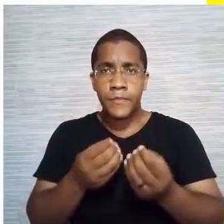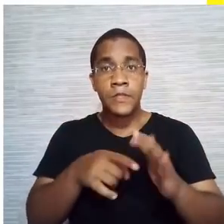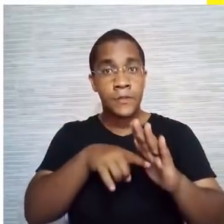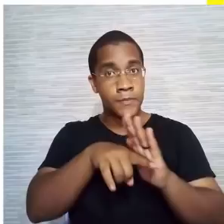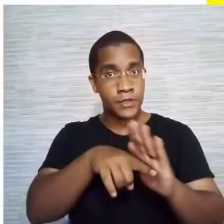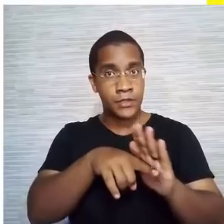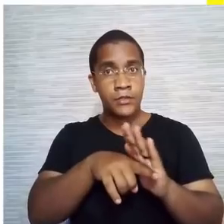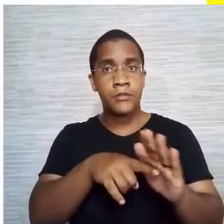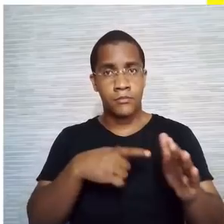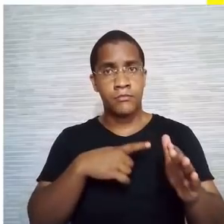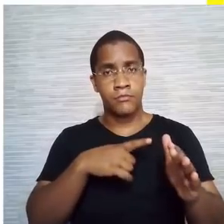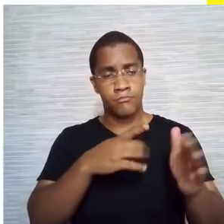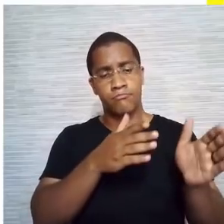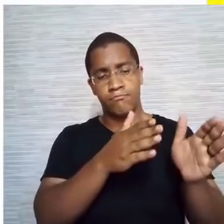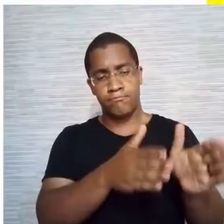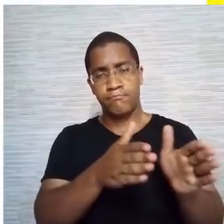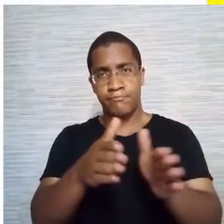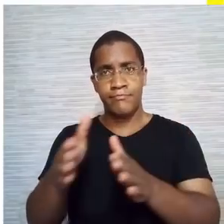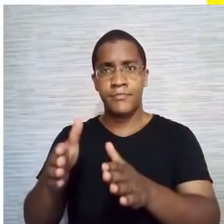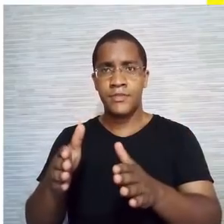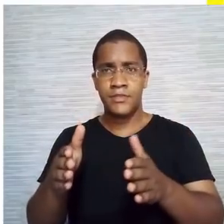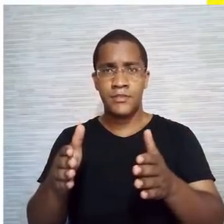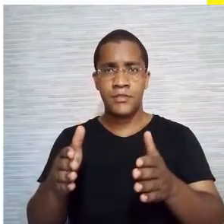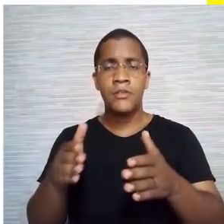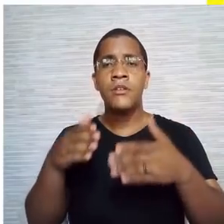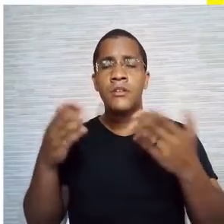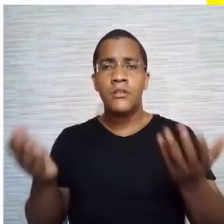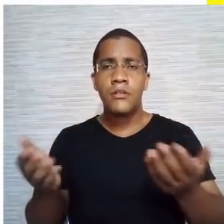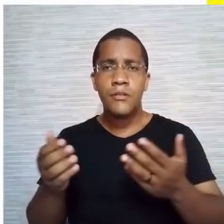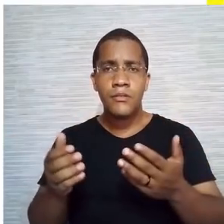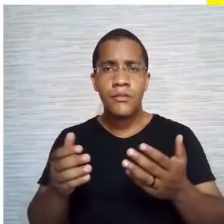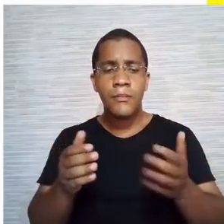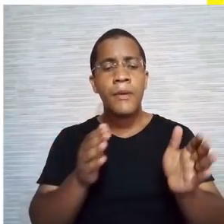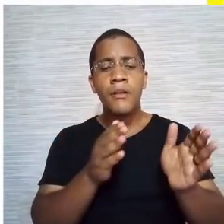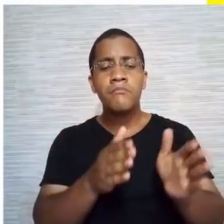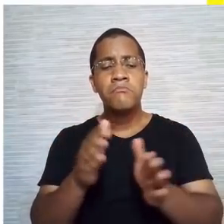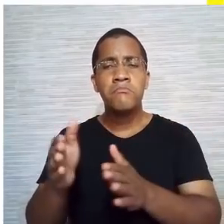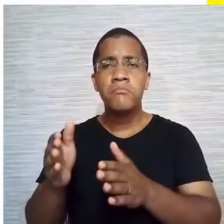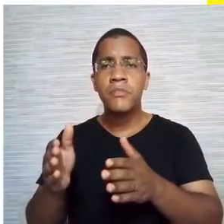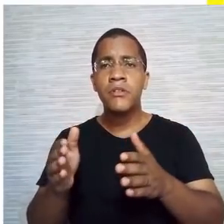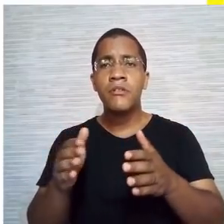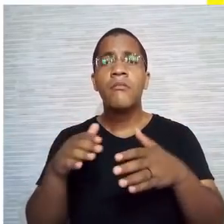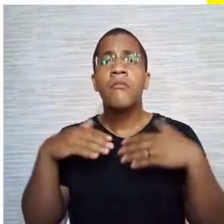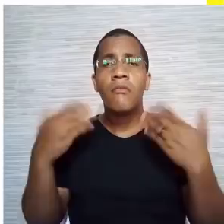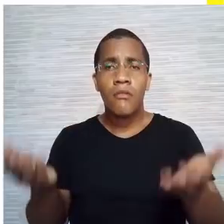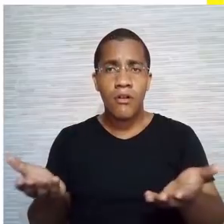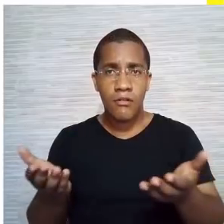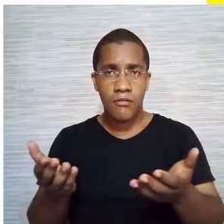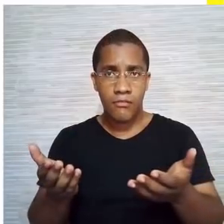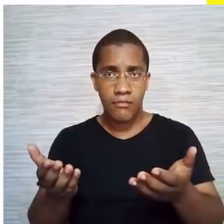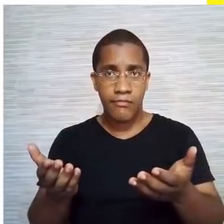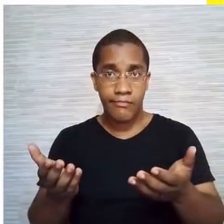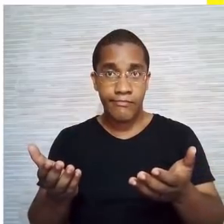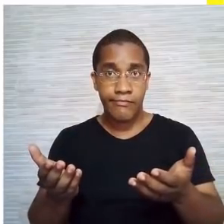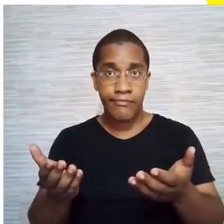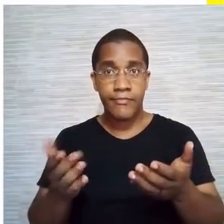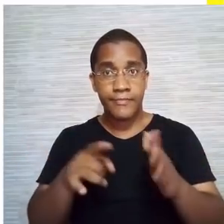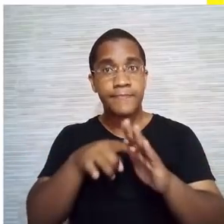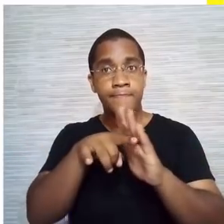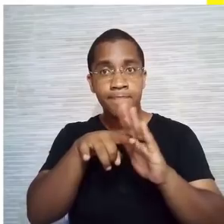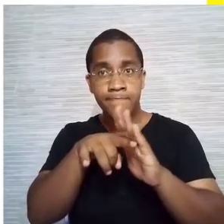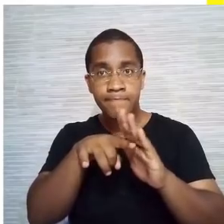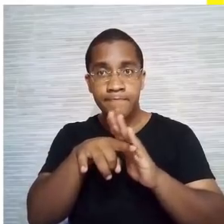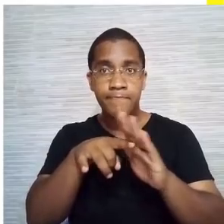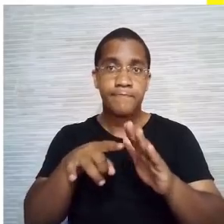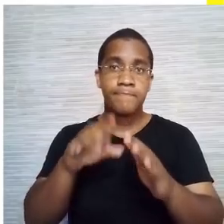todo o processo humano tem as suas etapas. Então, quais seriam as etapas da organização da pesquisa